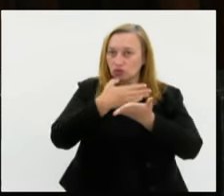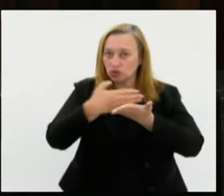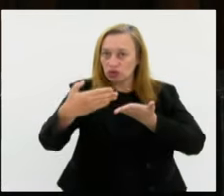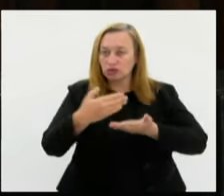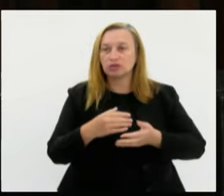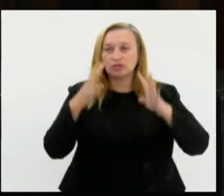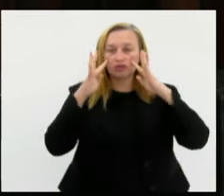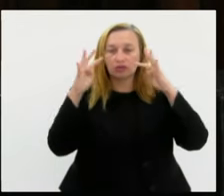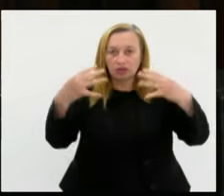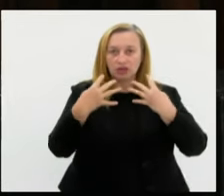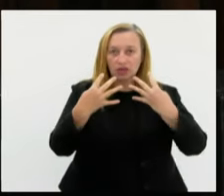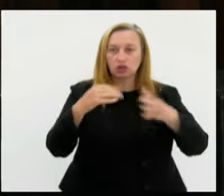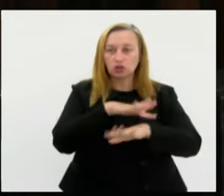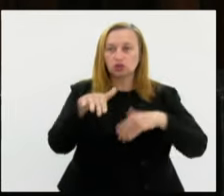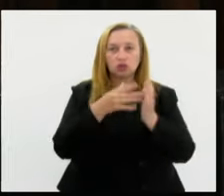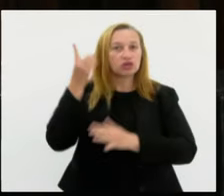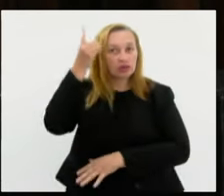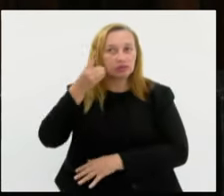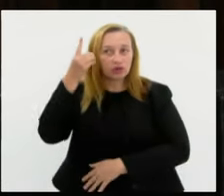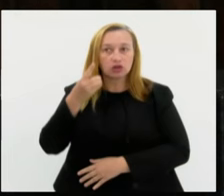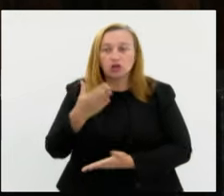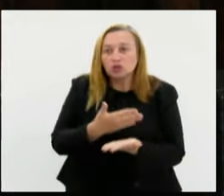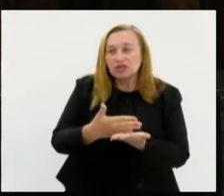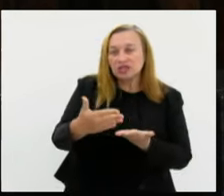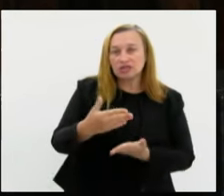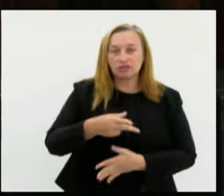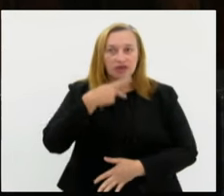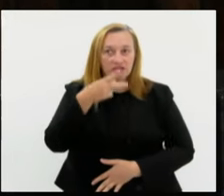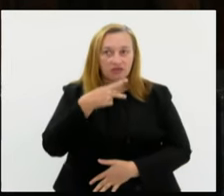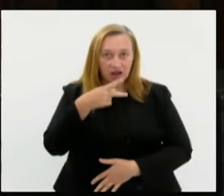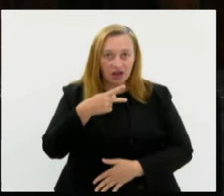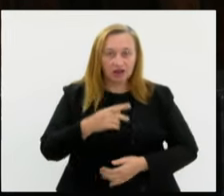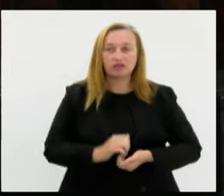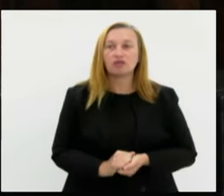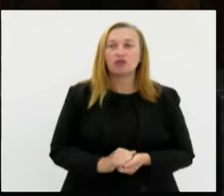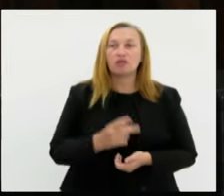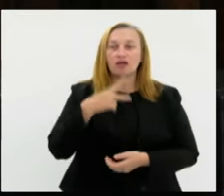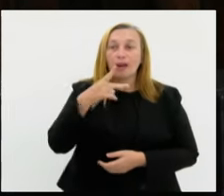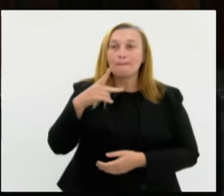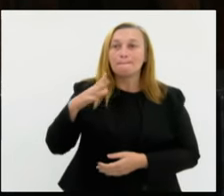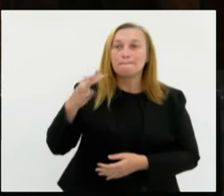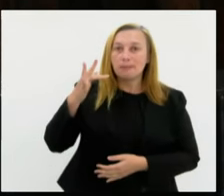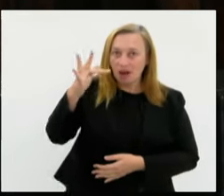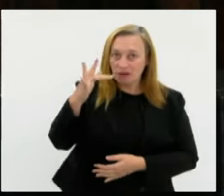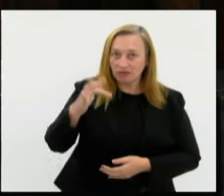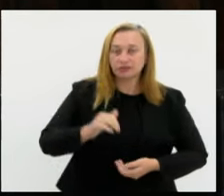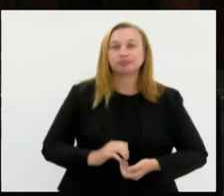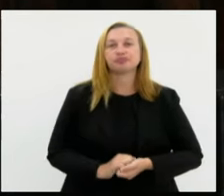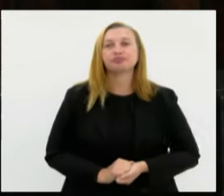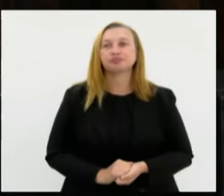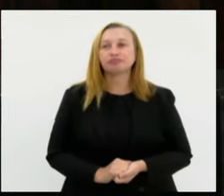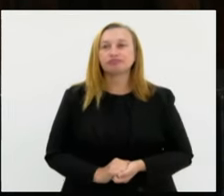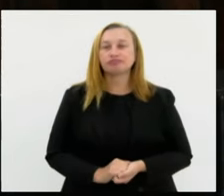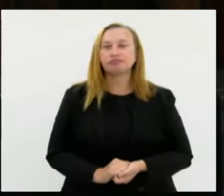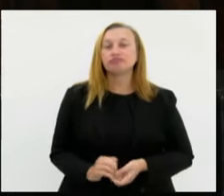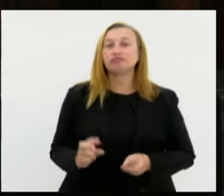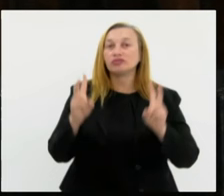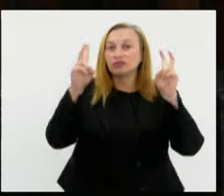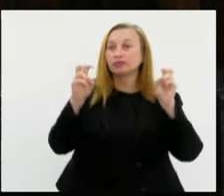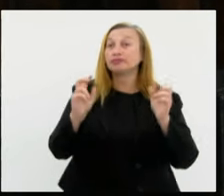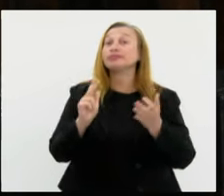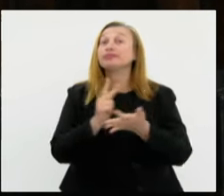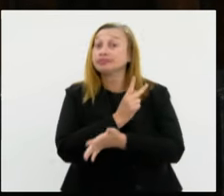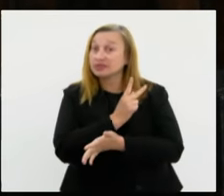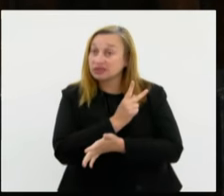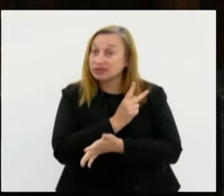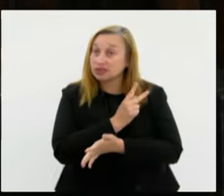Peço atenção dos senhores deputados, porque no início da minha fala eu farei uma exposição muito breve dos fatos ocorridos